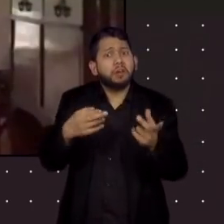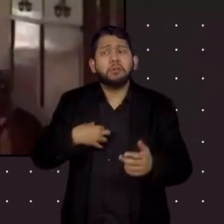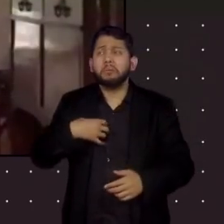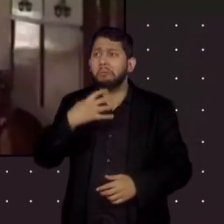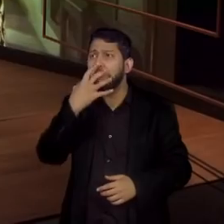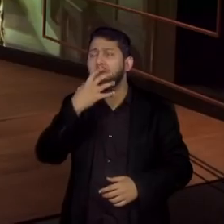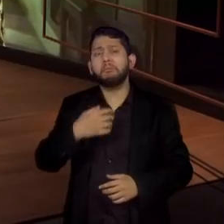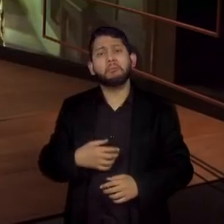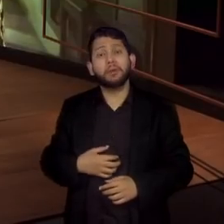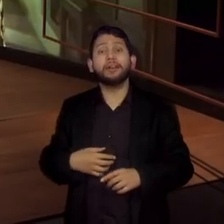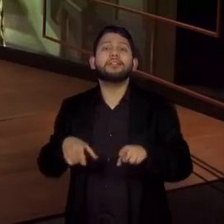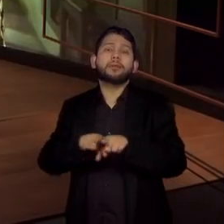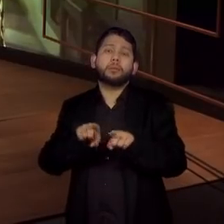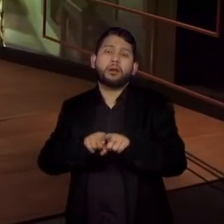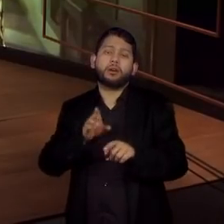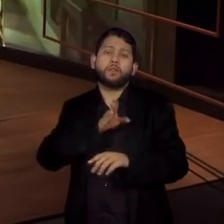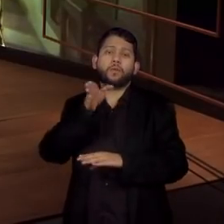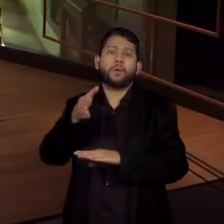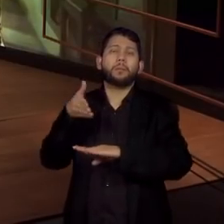nós participamos